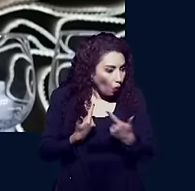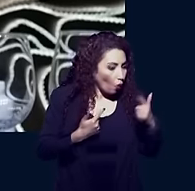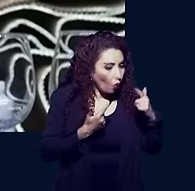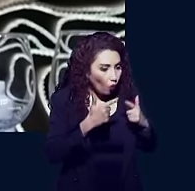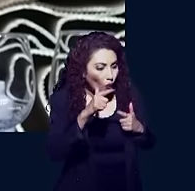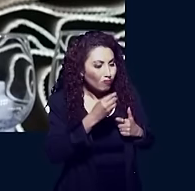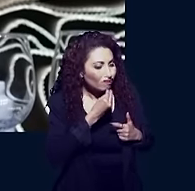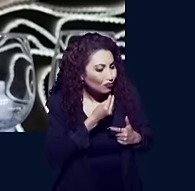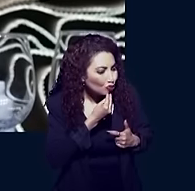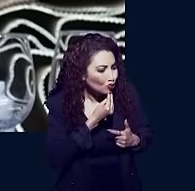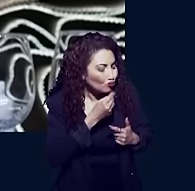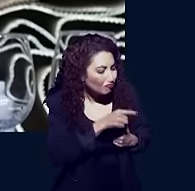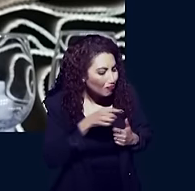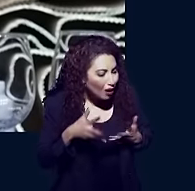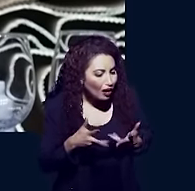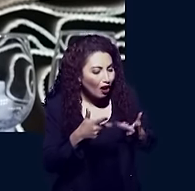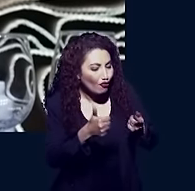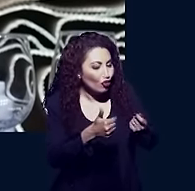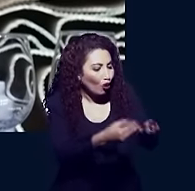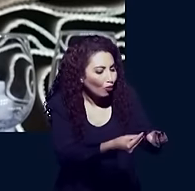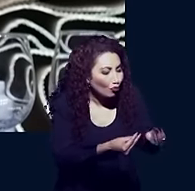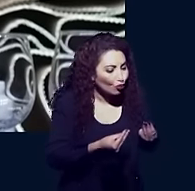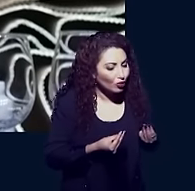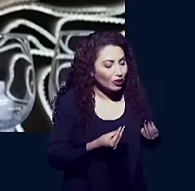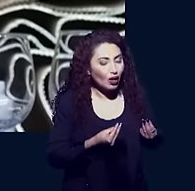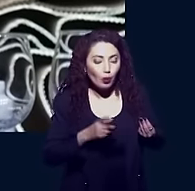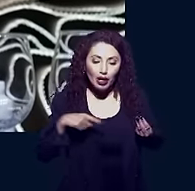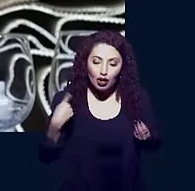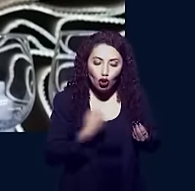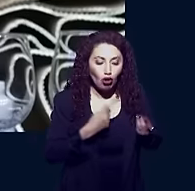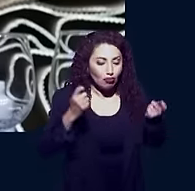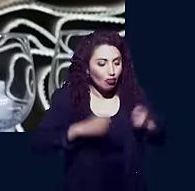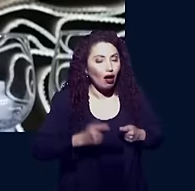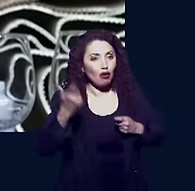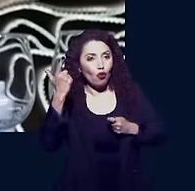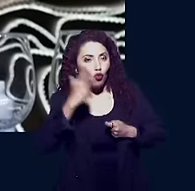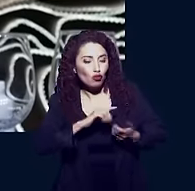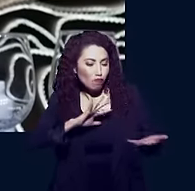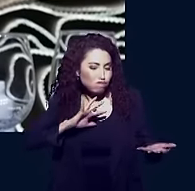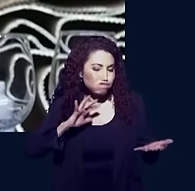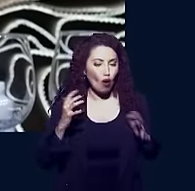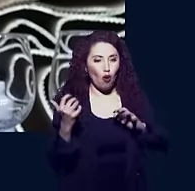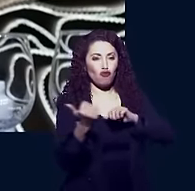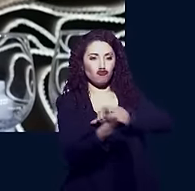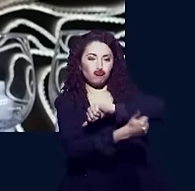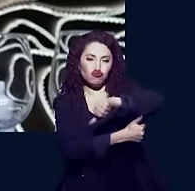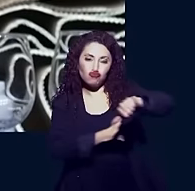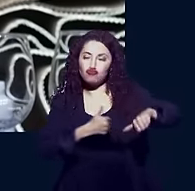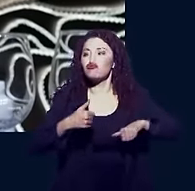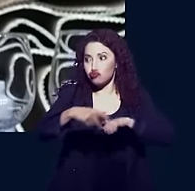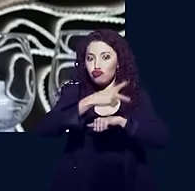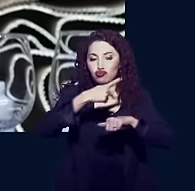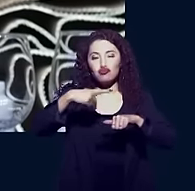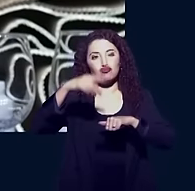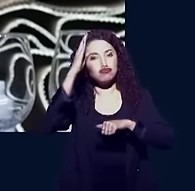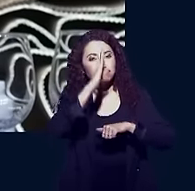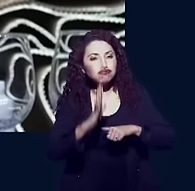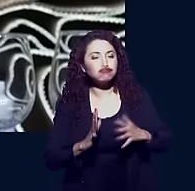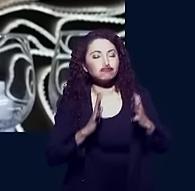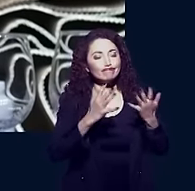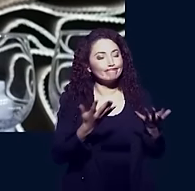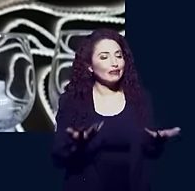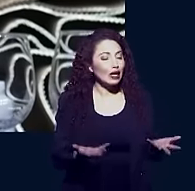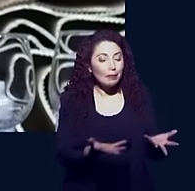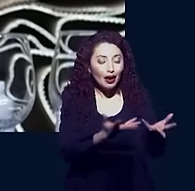está nos dando nesse momento da gente consir conseguir dar um pulo transformacional no país e eu não tô vendo isso acontecer então me dá muita